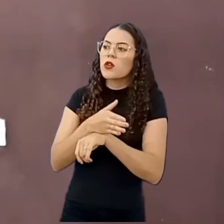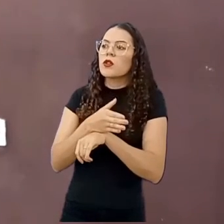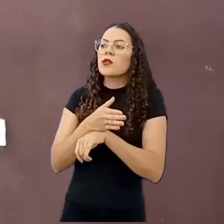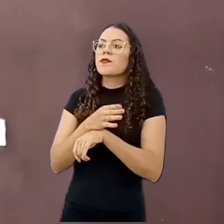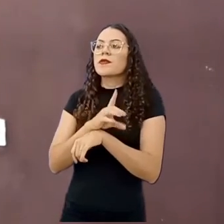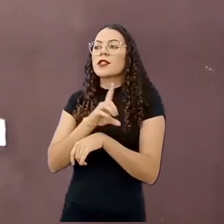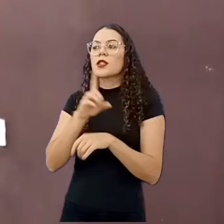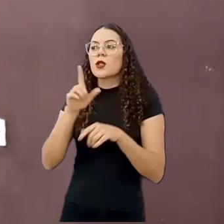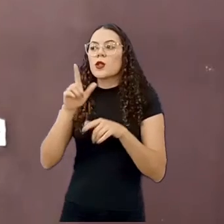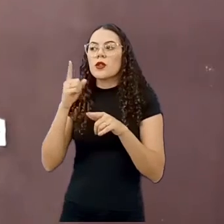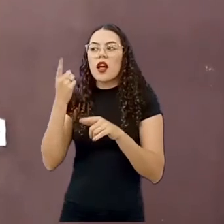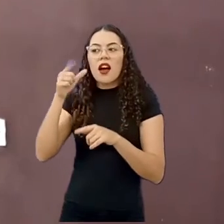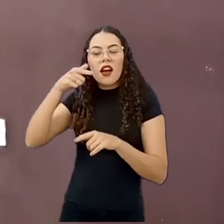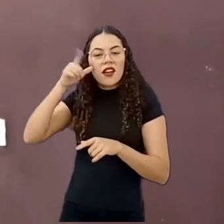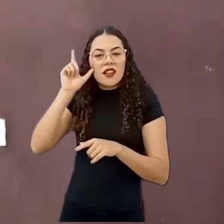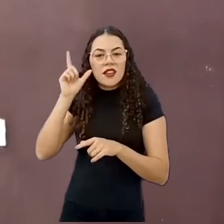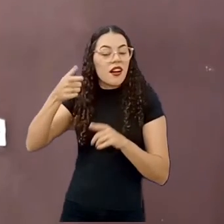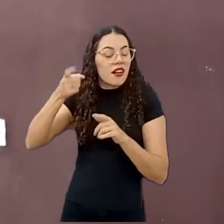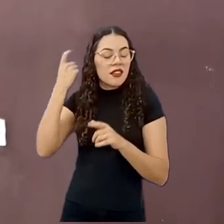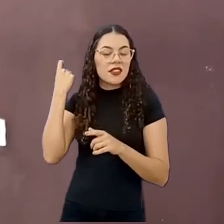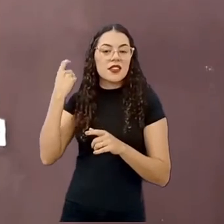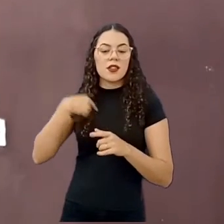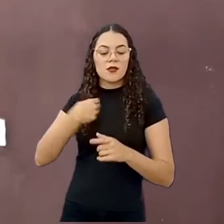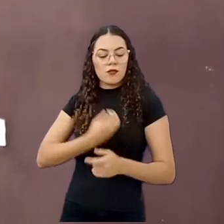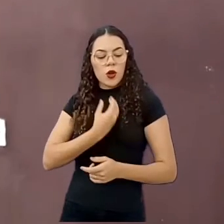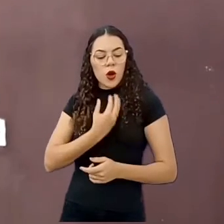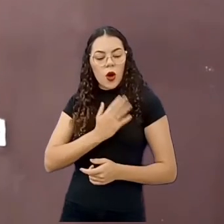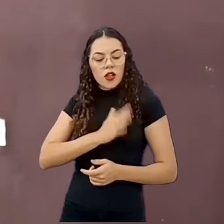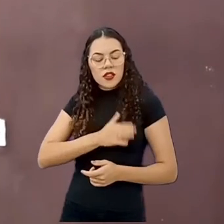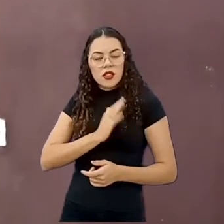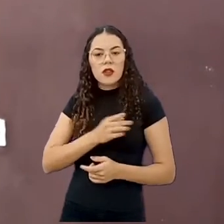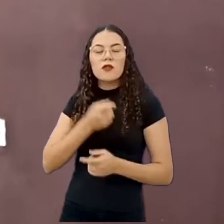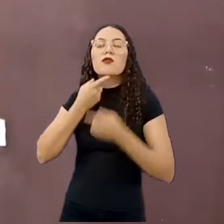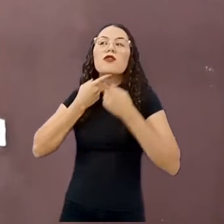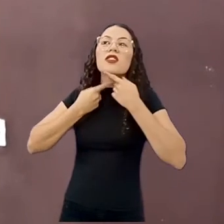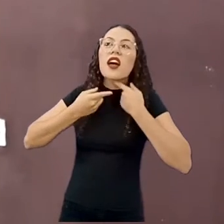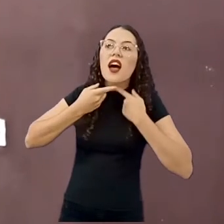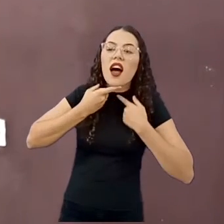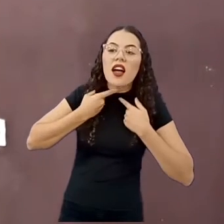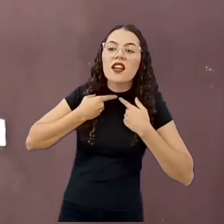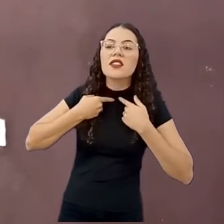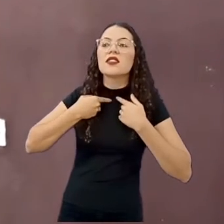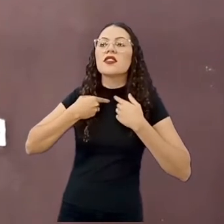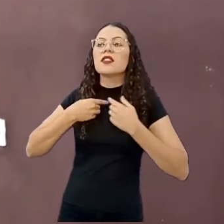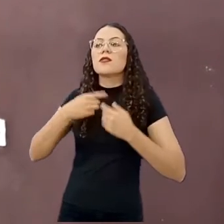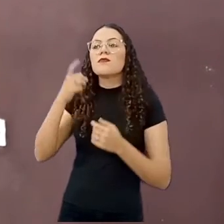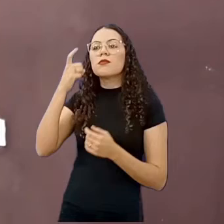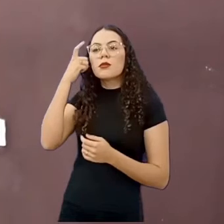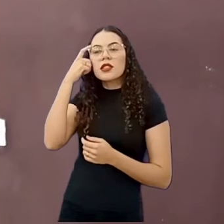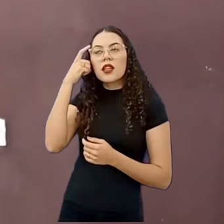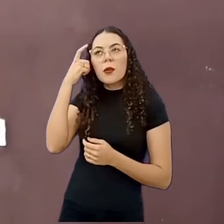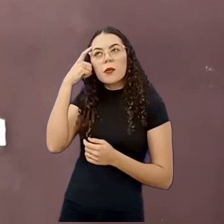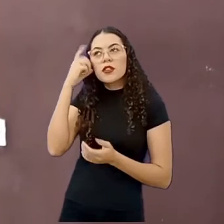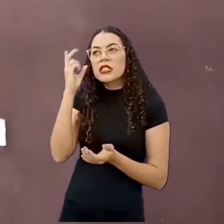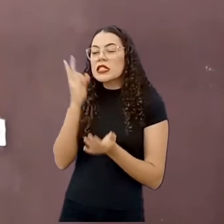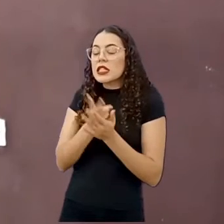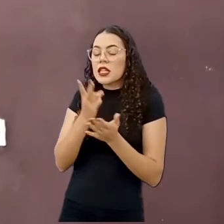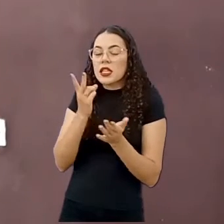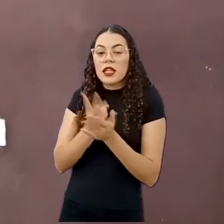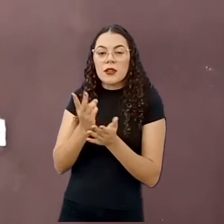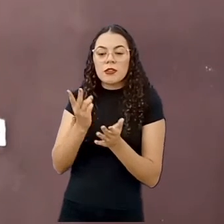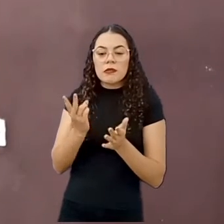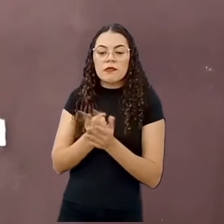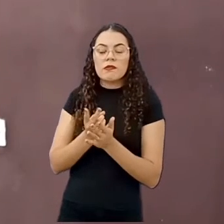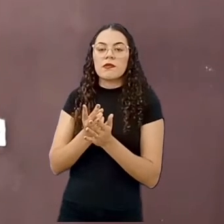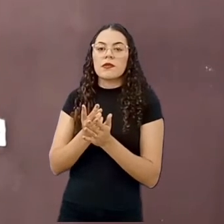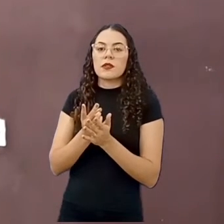aquele tempo, eu tenho tido no meu coração o desejo e um pensamento que vem sempre batendo na minha